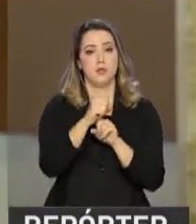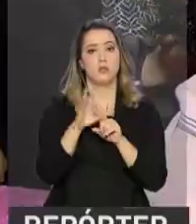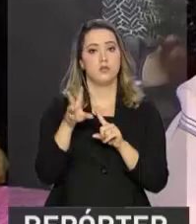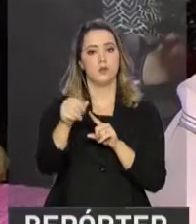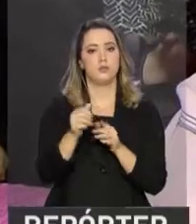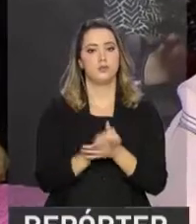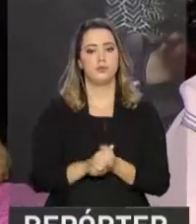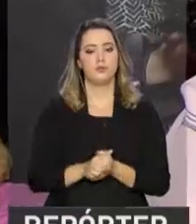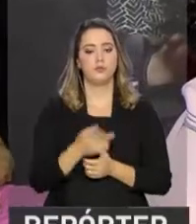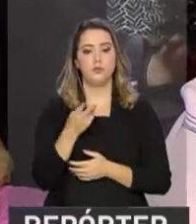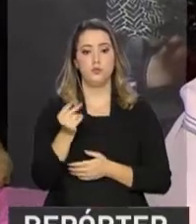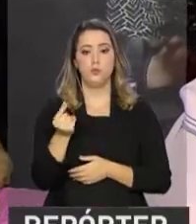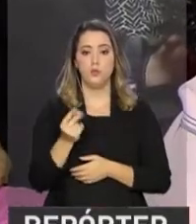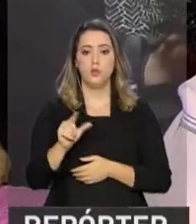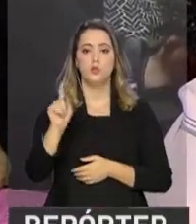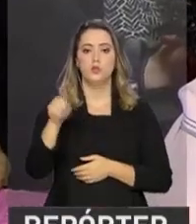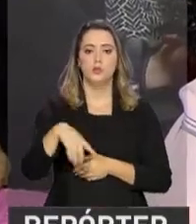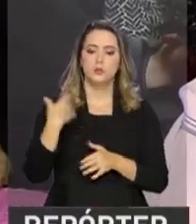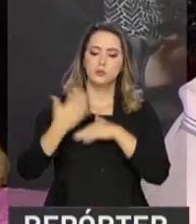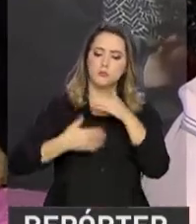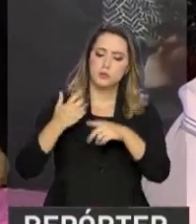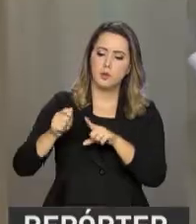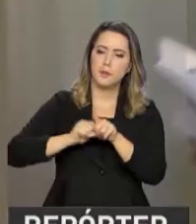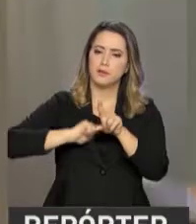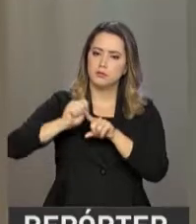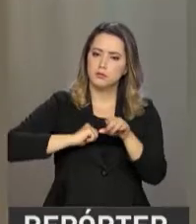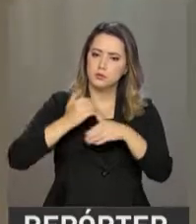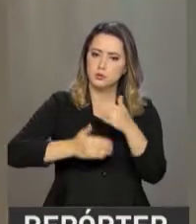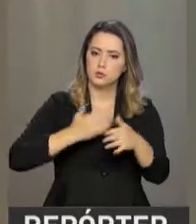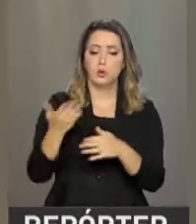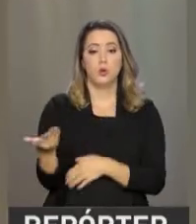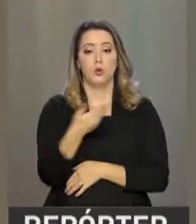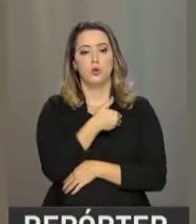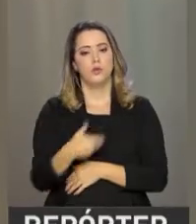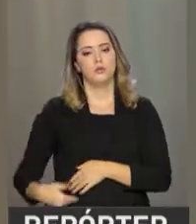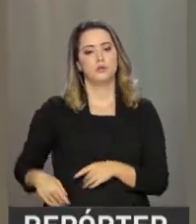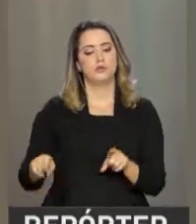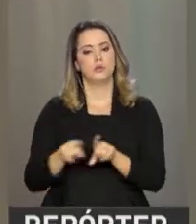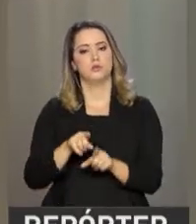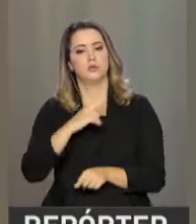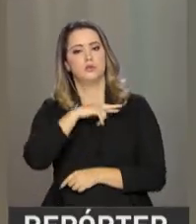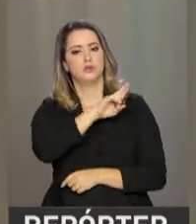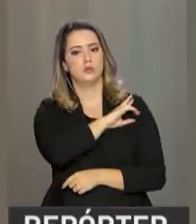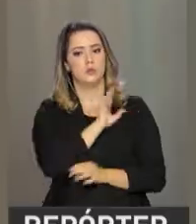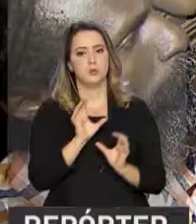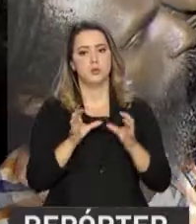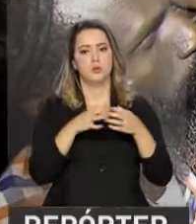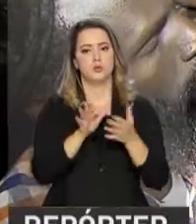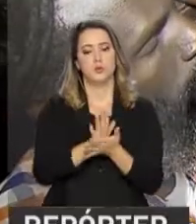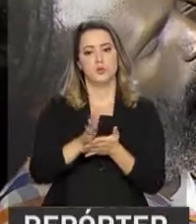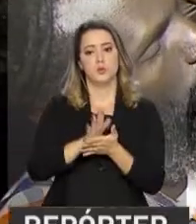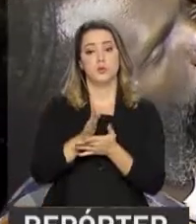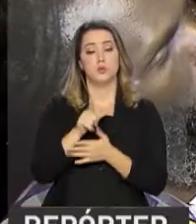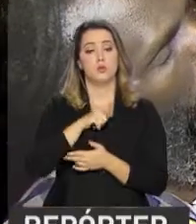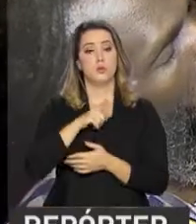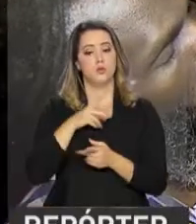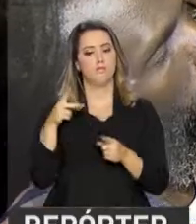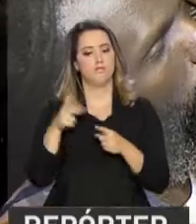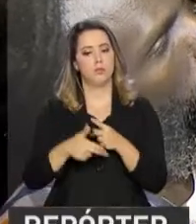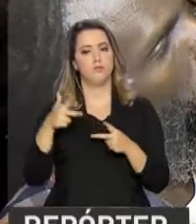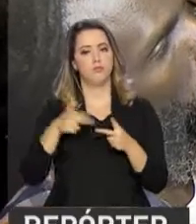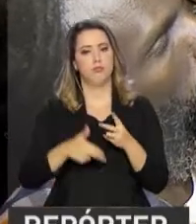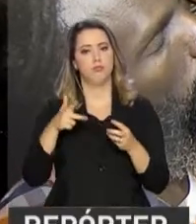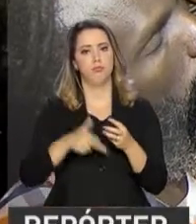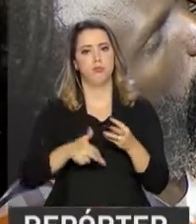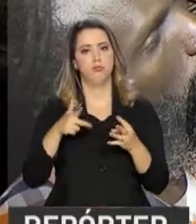a muita gente. O recurso é fruto de meses de diálogo entre o governo e representante das escolas de samba, que tiveram cortes de